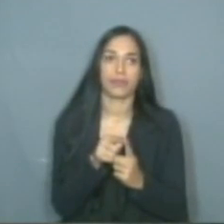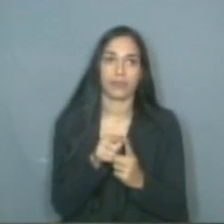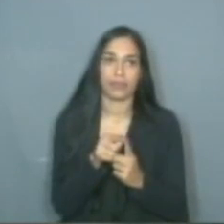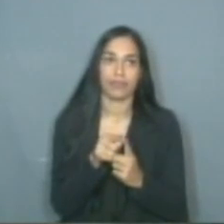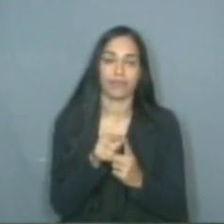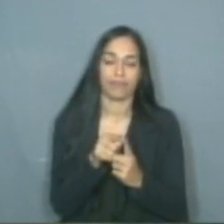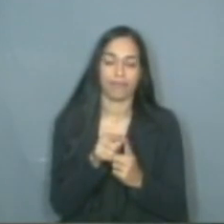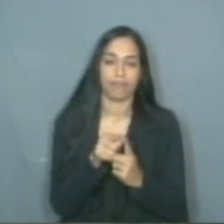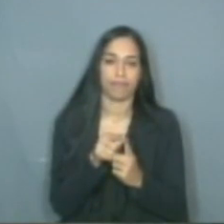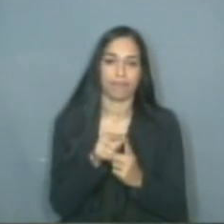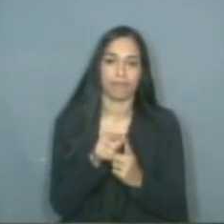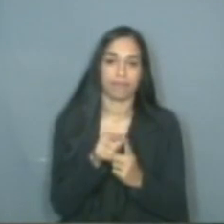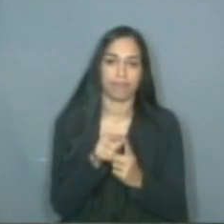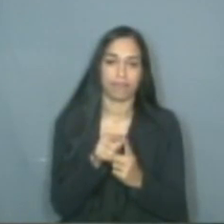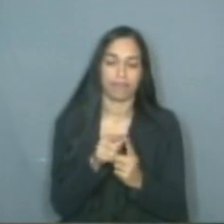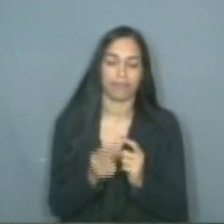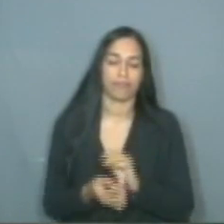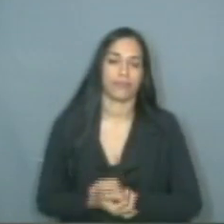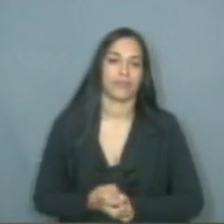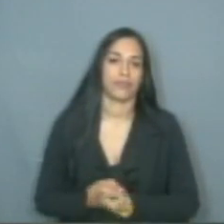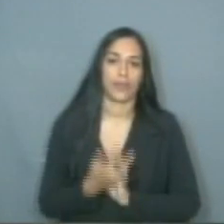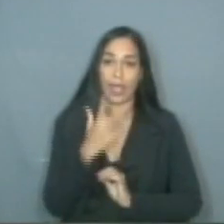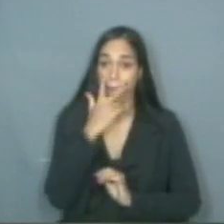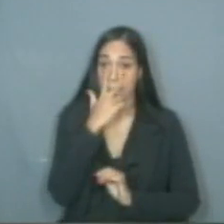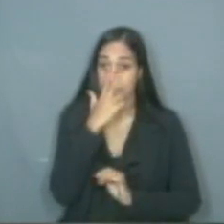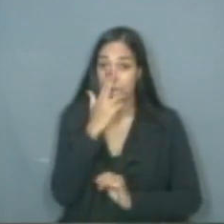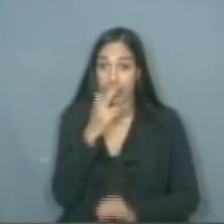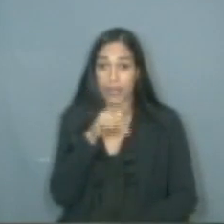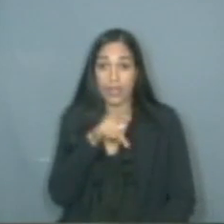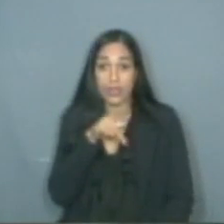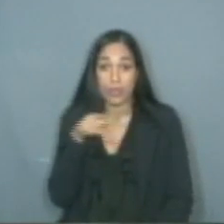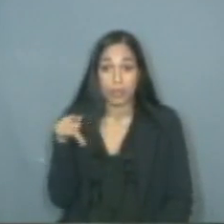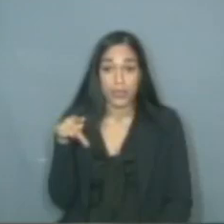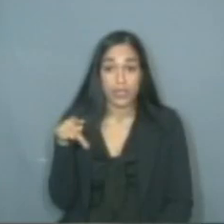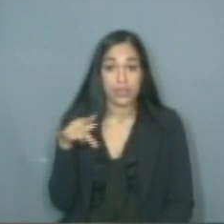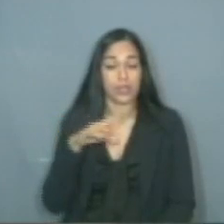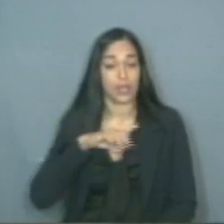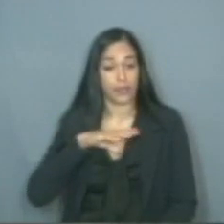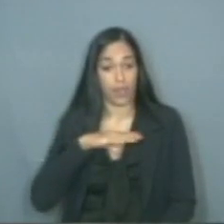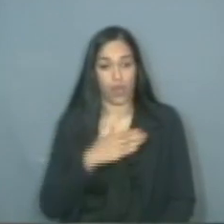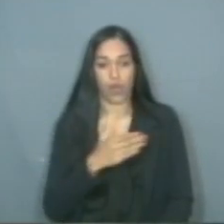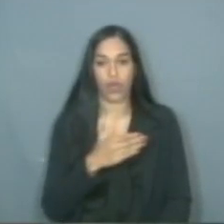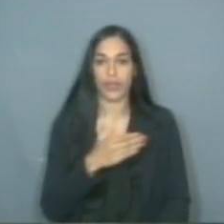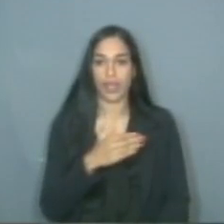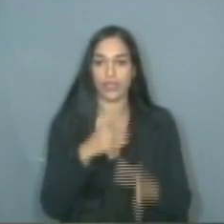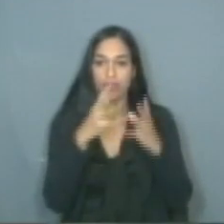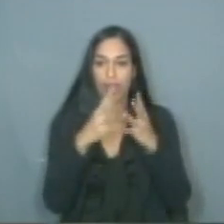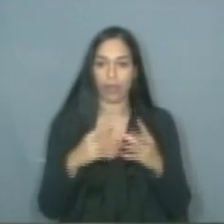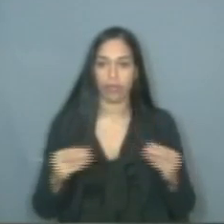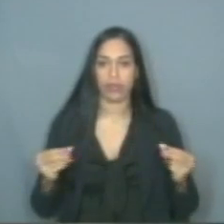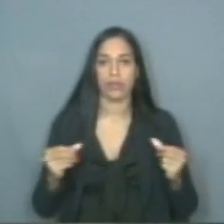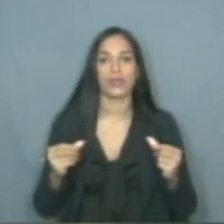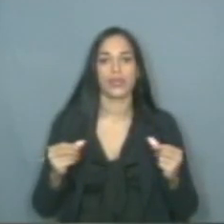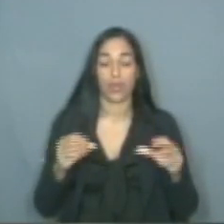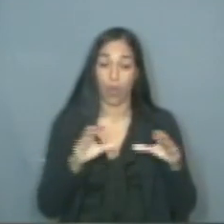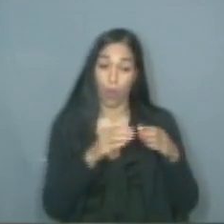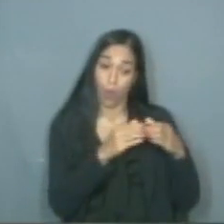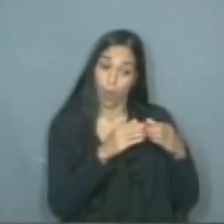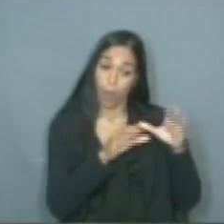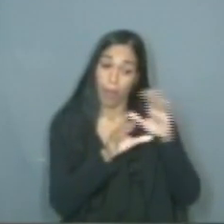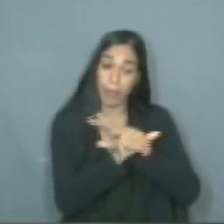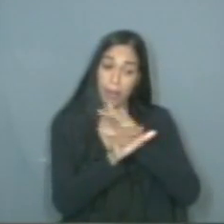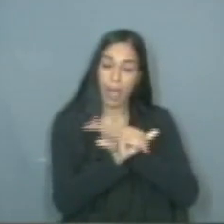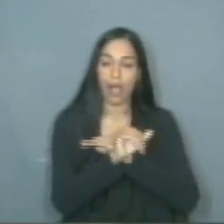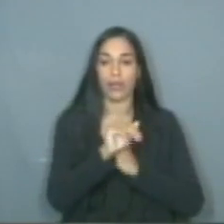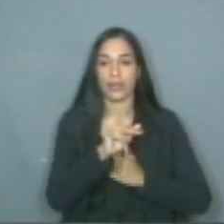que pareça que o presidente que teve a coragem de acabar com a quadrilha do INSS é